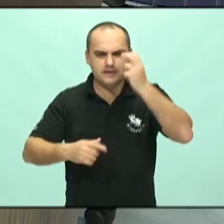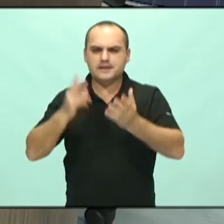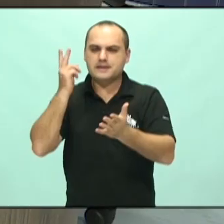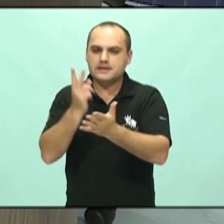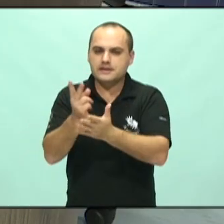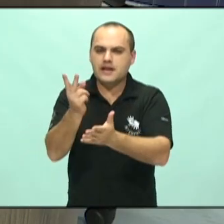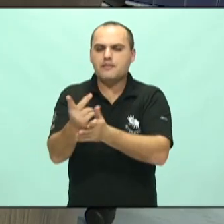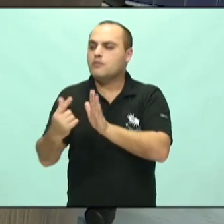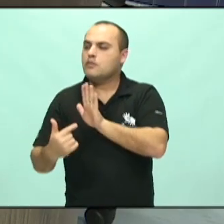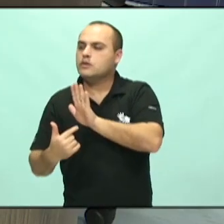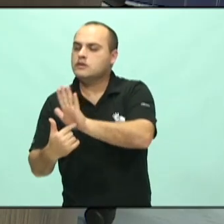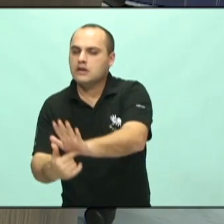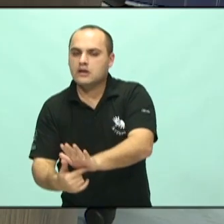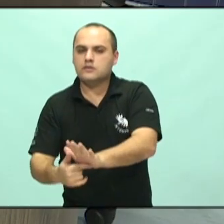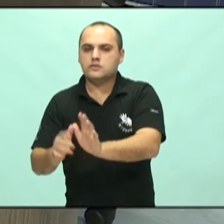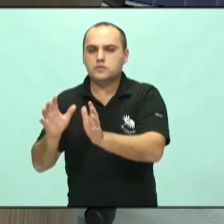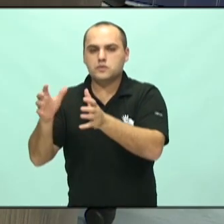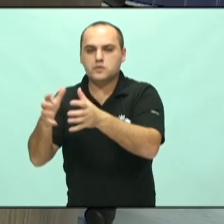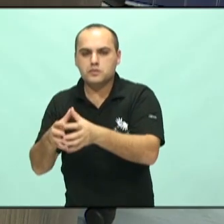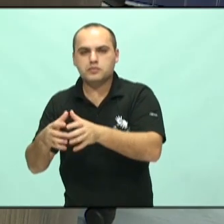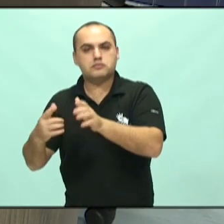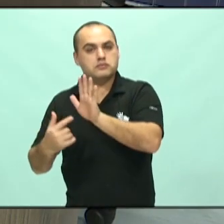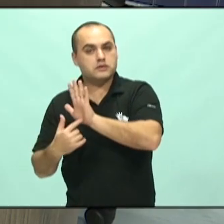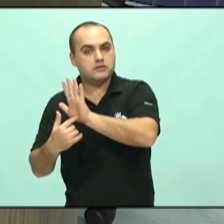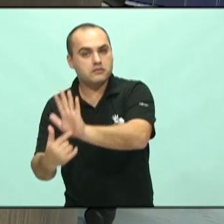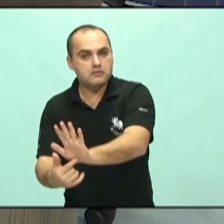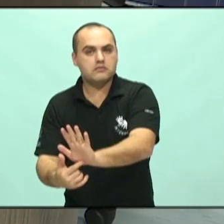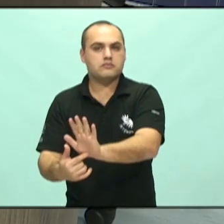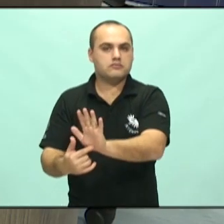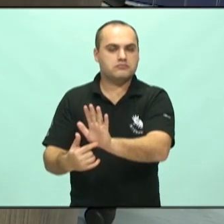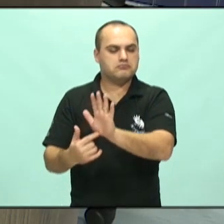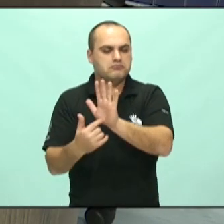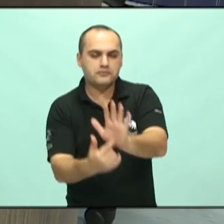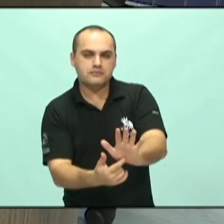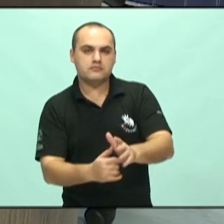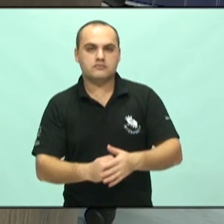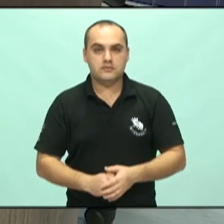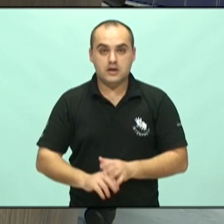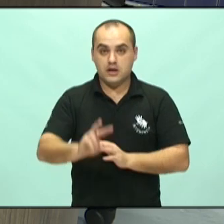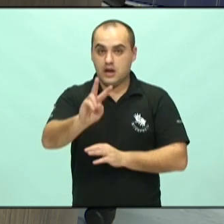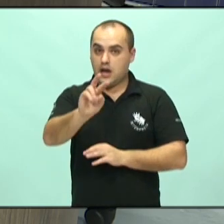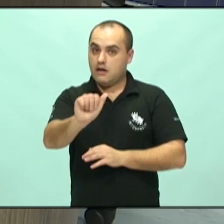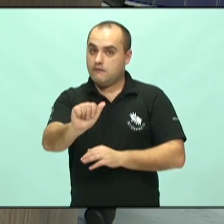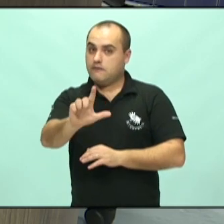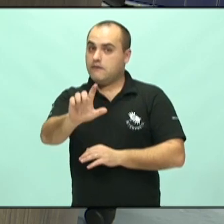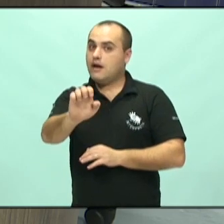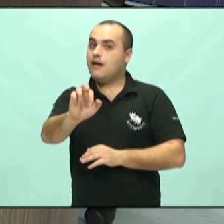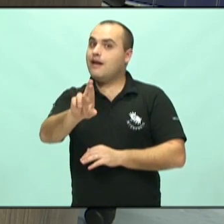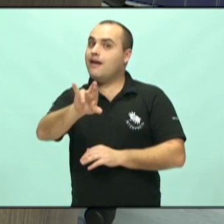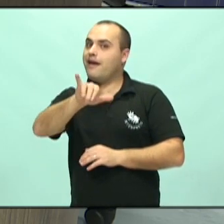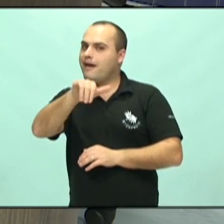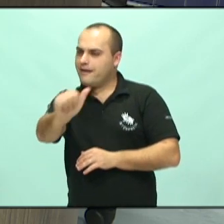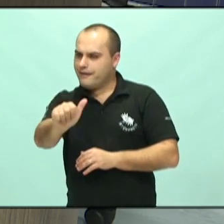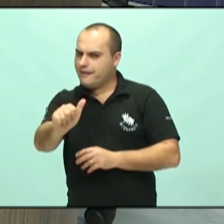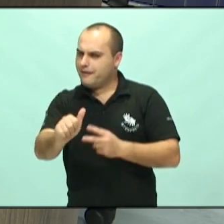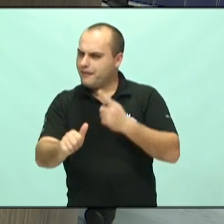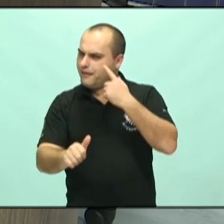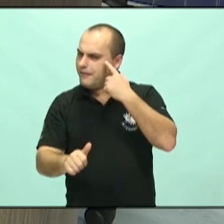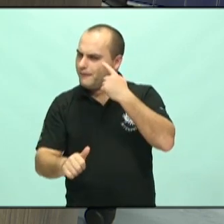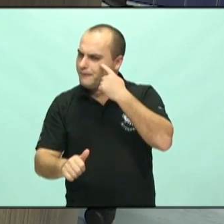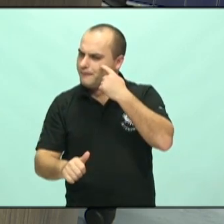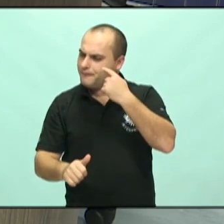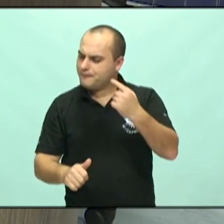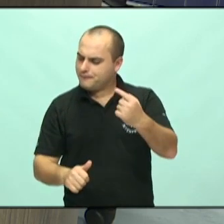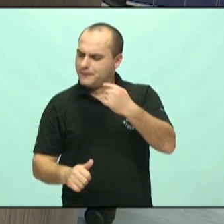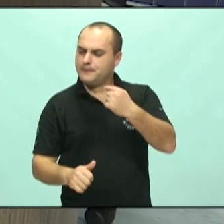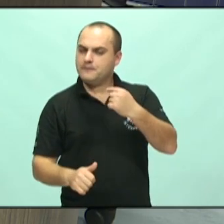espetáculo artístico, alguma programação cultural. A Valéria, muito atenta ao meu movimento, me chamou para